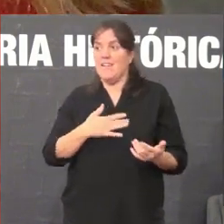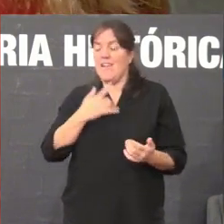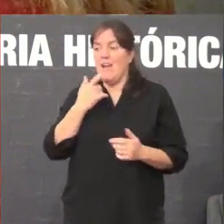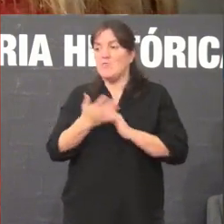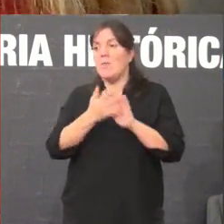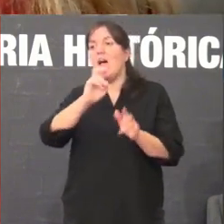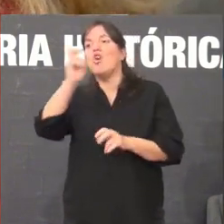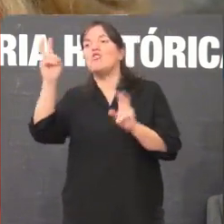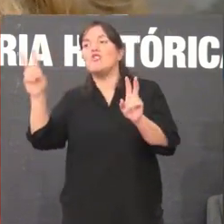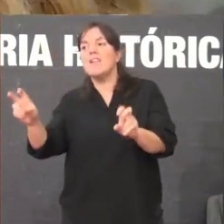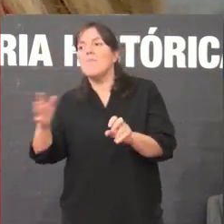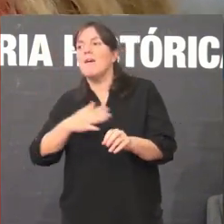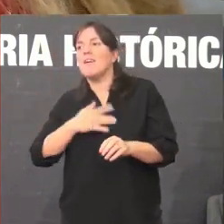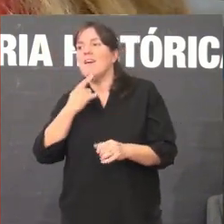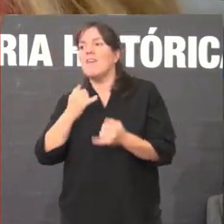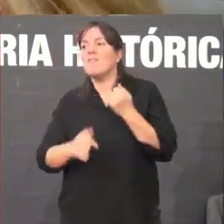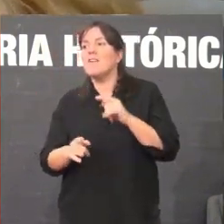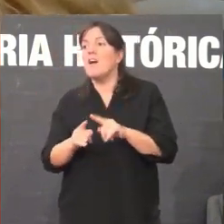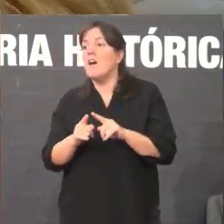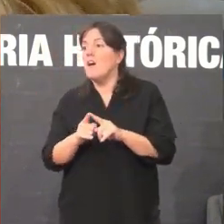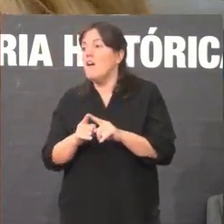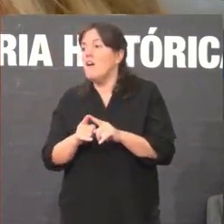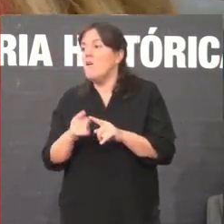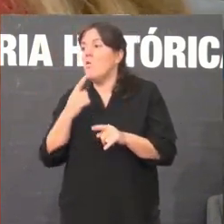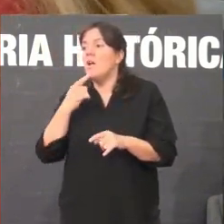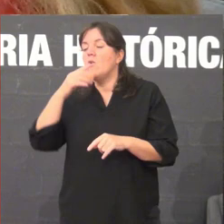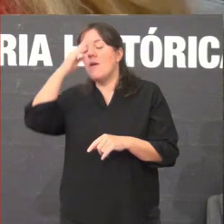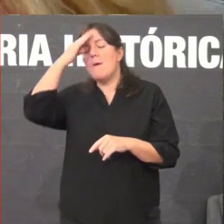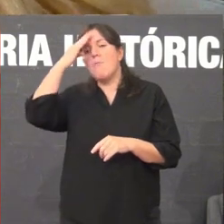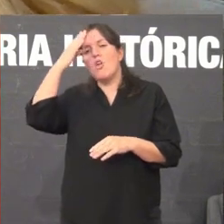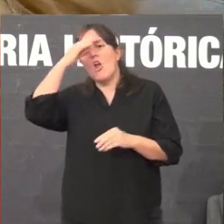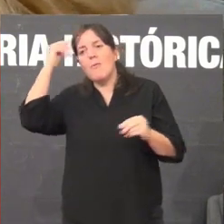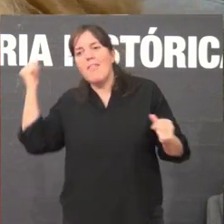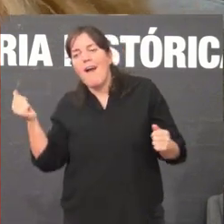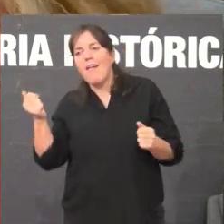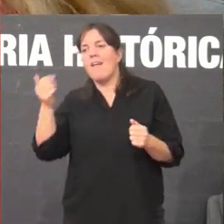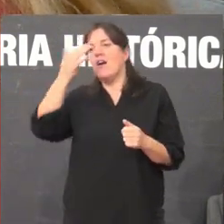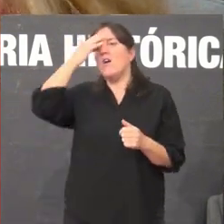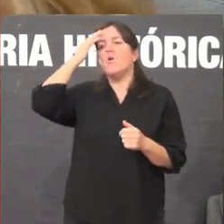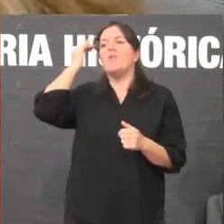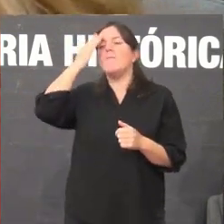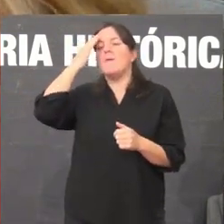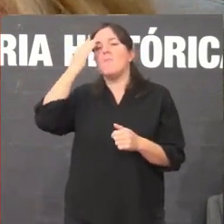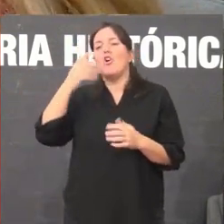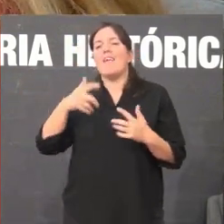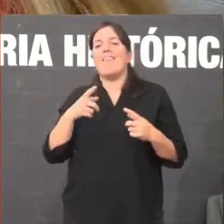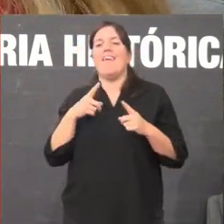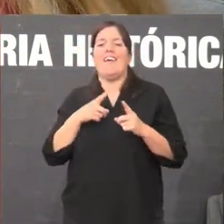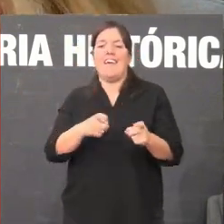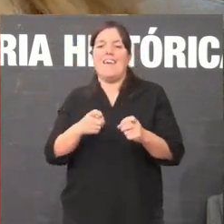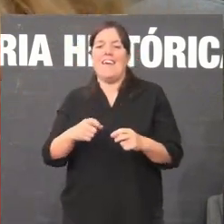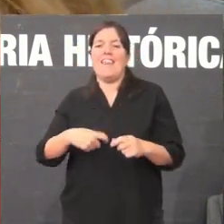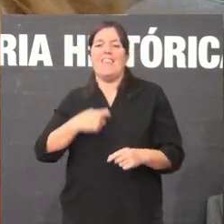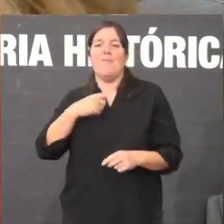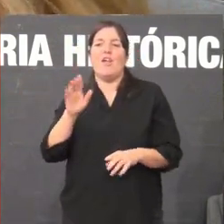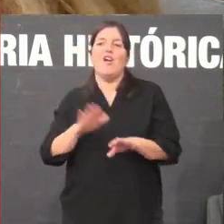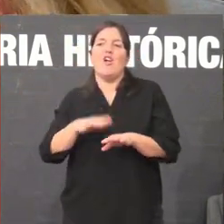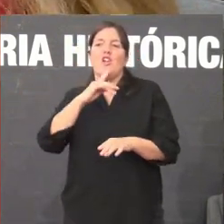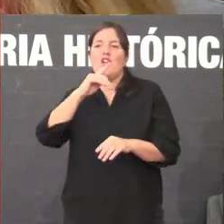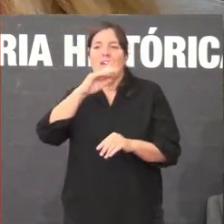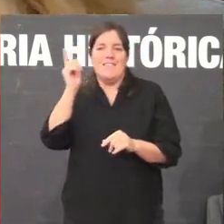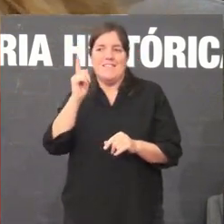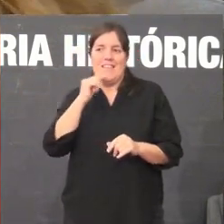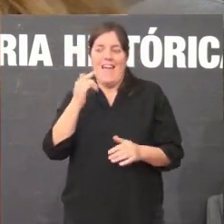afinal, aquilo que considerava que era uma memória fraca, que era a memória da Guerra Civil, não era fraca. Porque essa memória